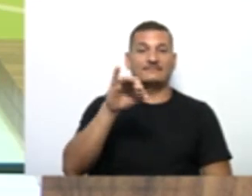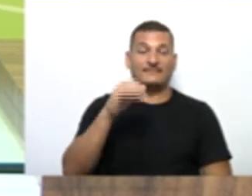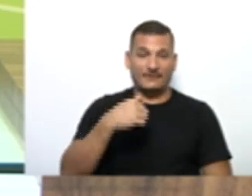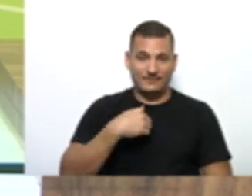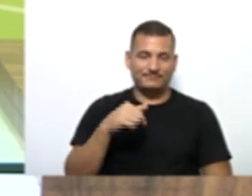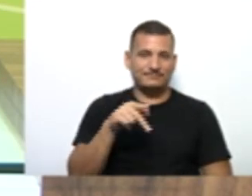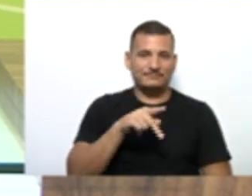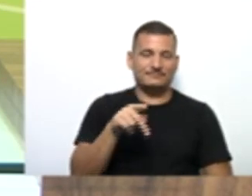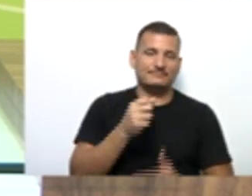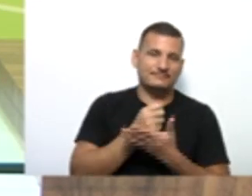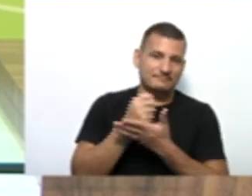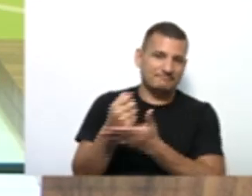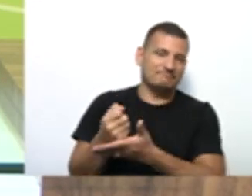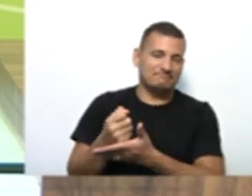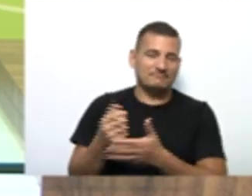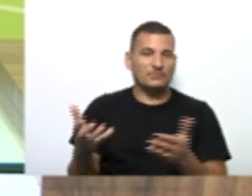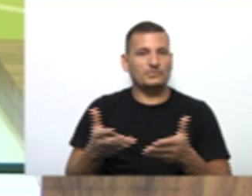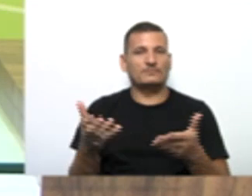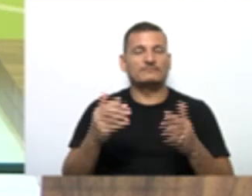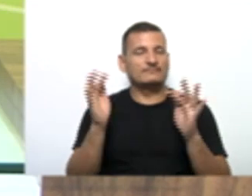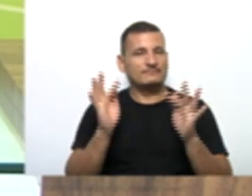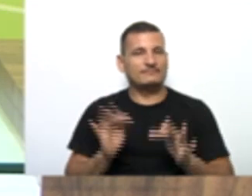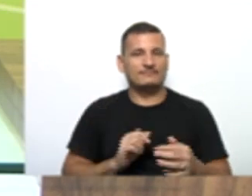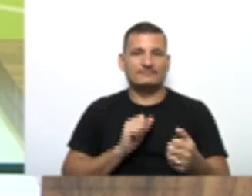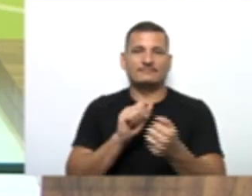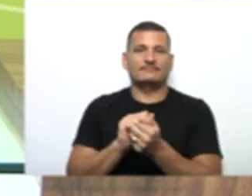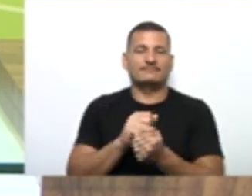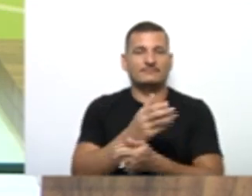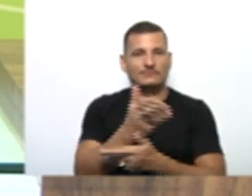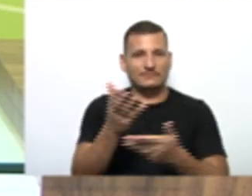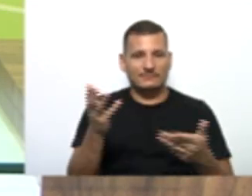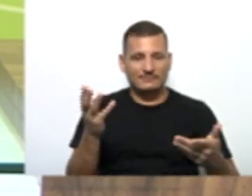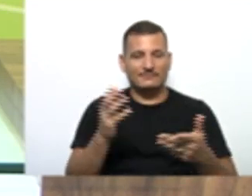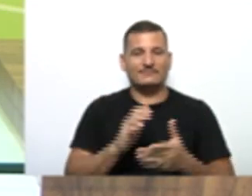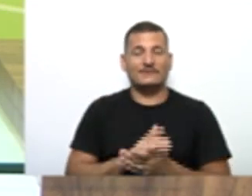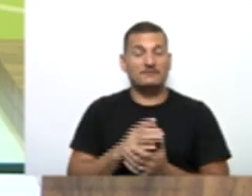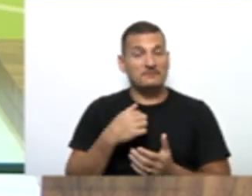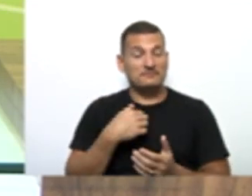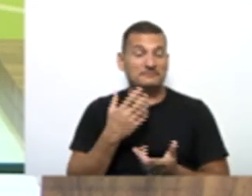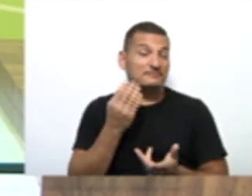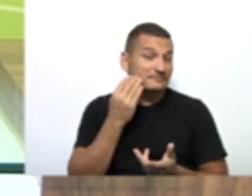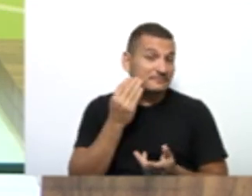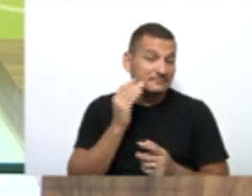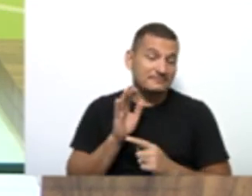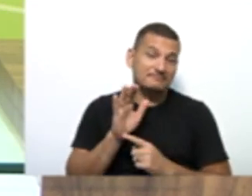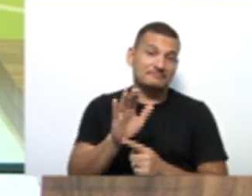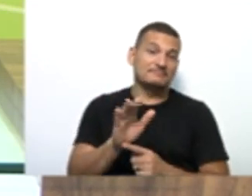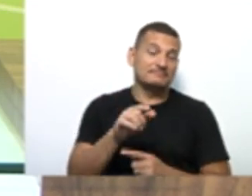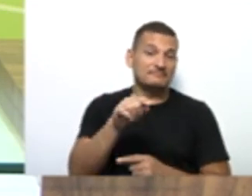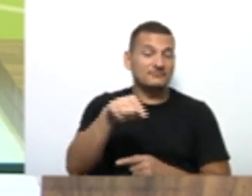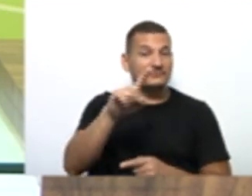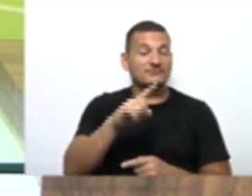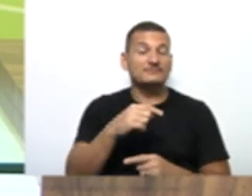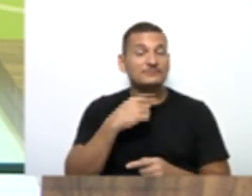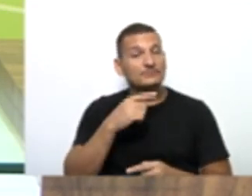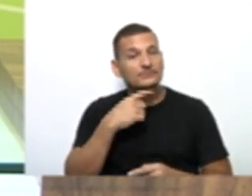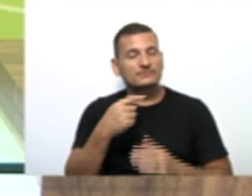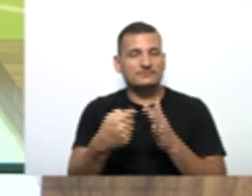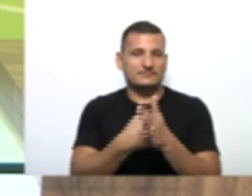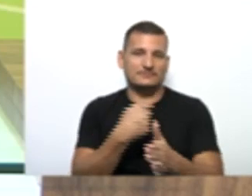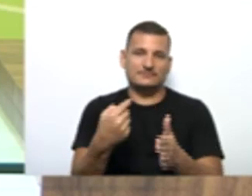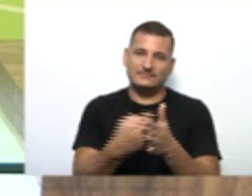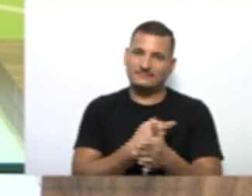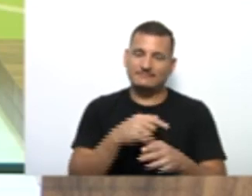nesta aula. Estou muito feliz por estar aqui com vocês e espero poder colaborar, né, no chat. Espero que surjam muitas